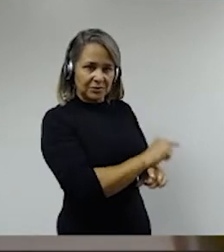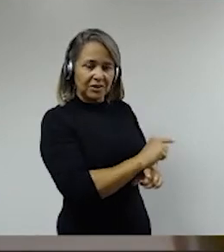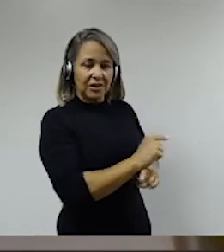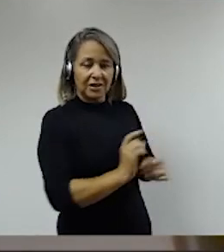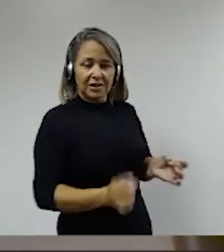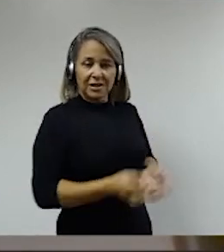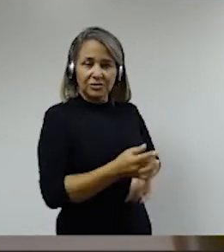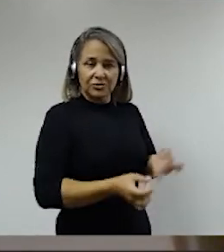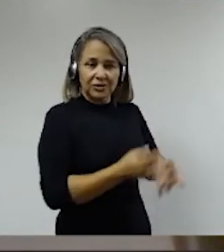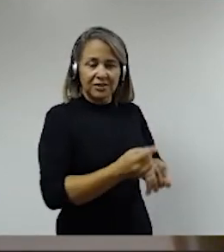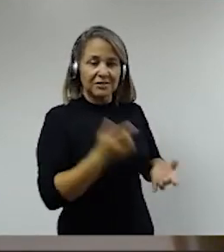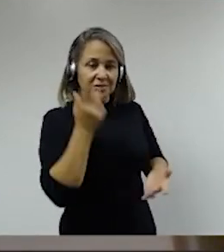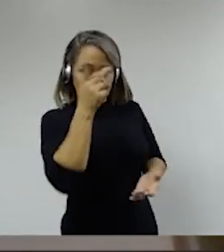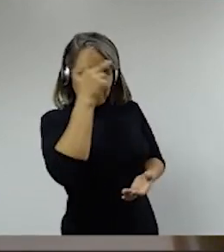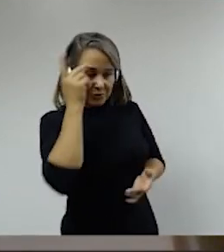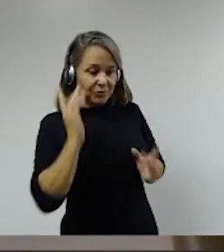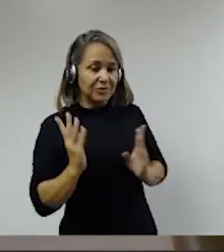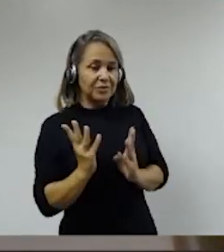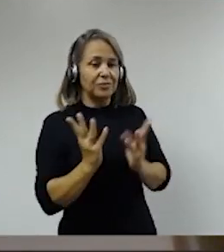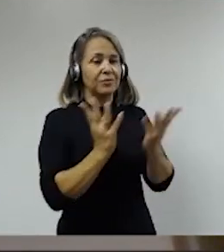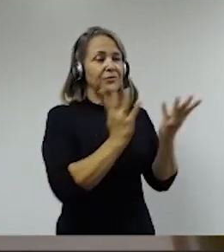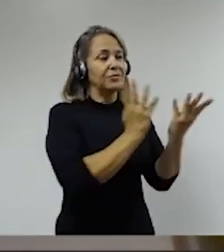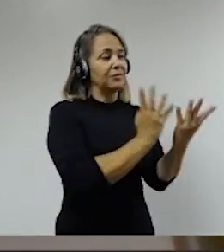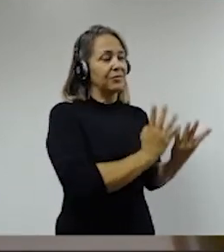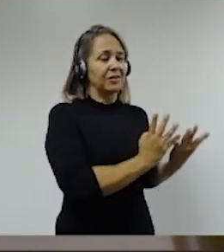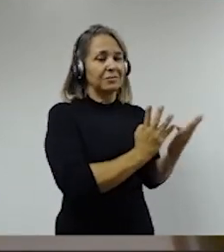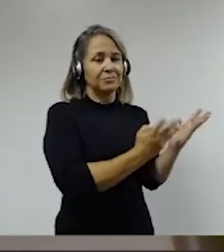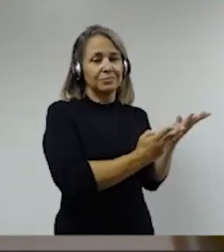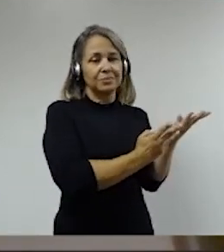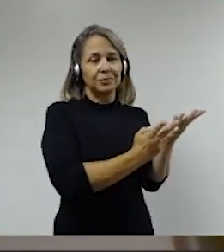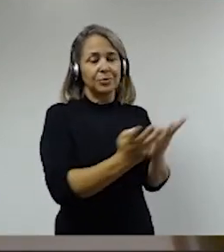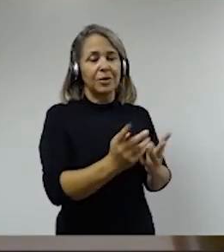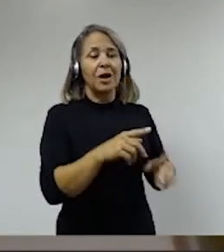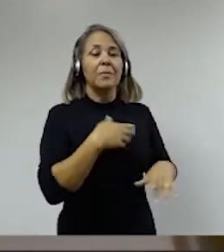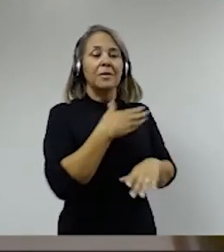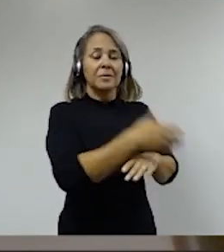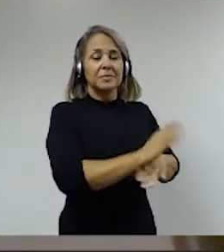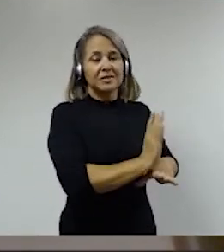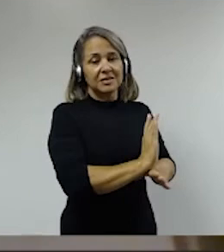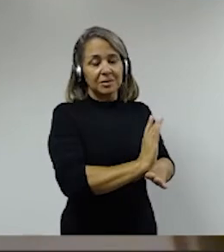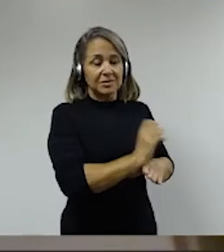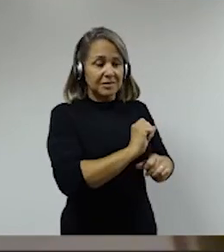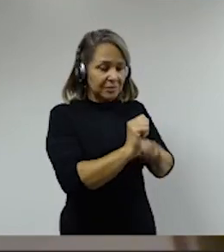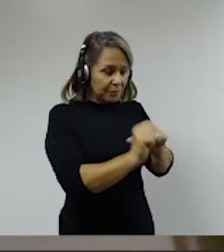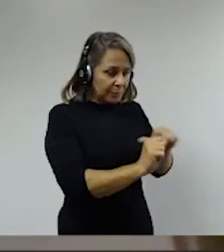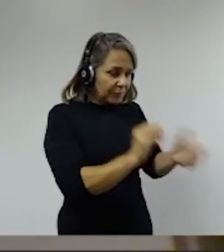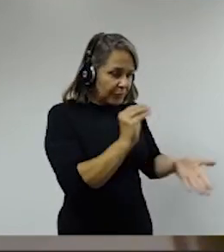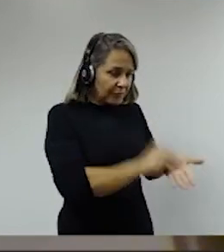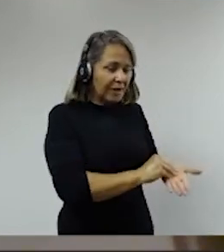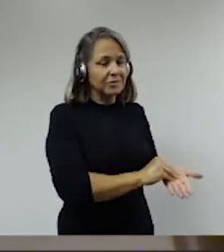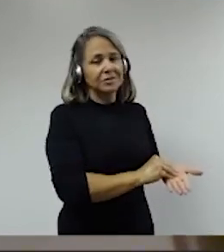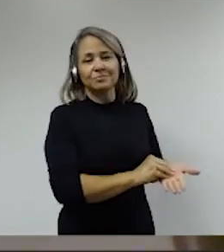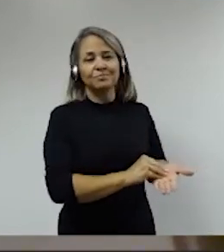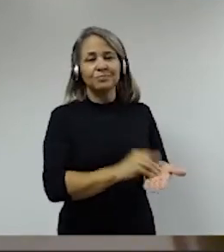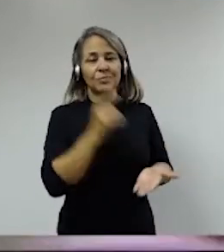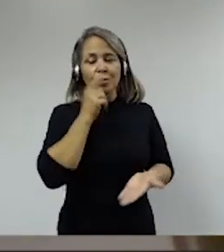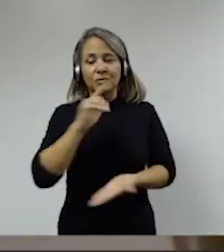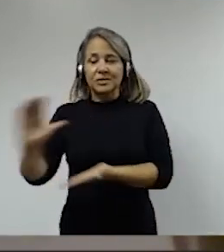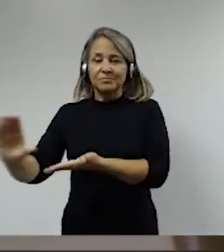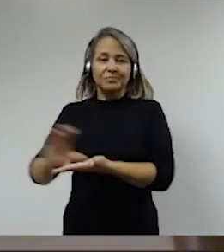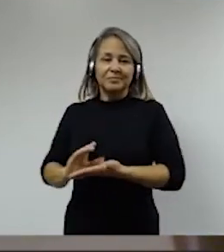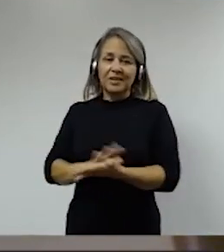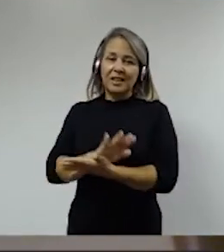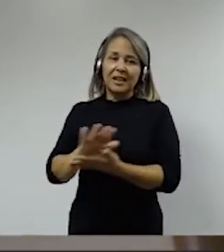vendas em cada um desses elos da cadeia. Se um desses elos falta, a expectativa de retorno muda. E se a expectativa de retorno muda, você